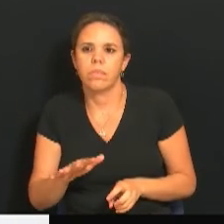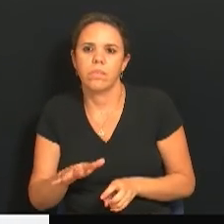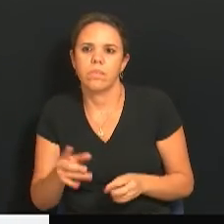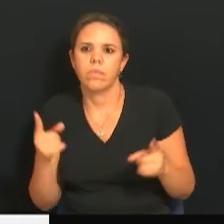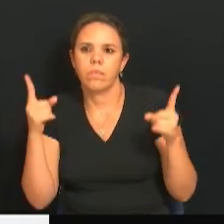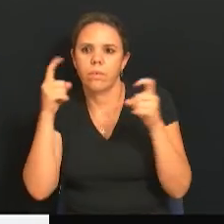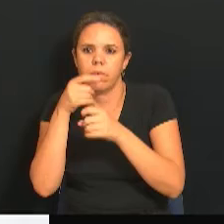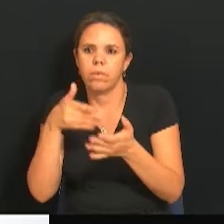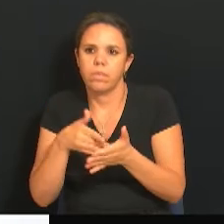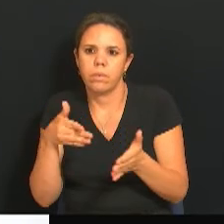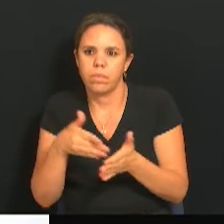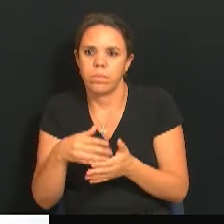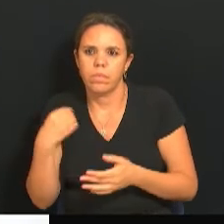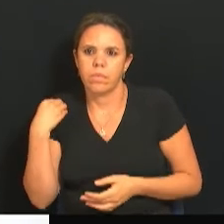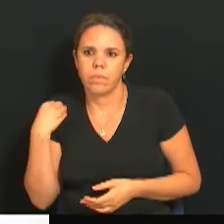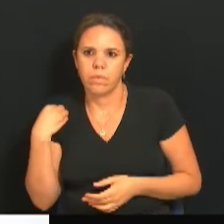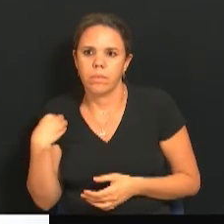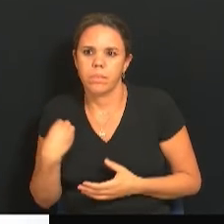dificulta